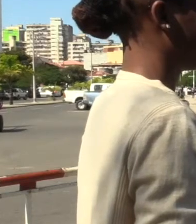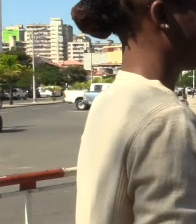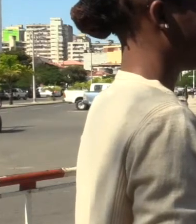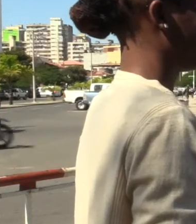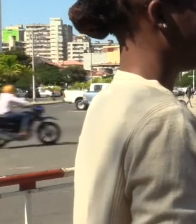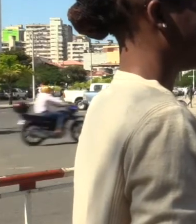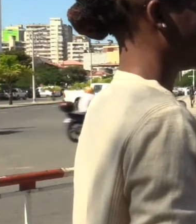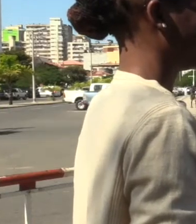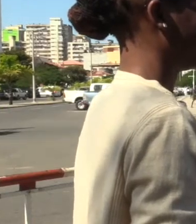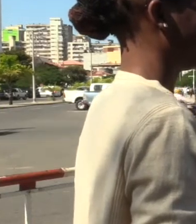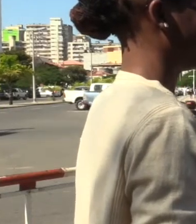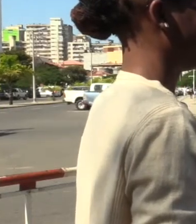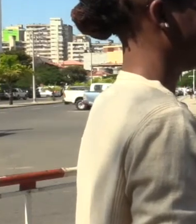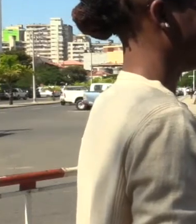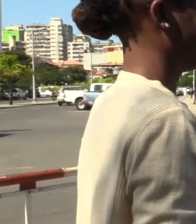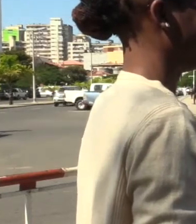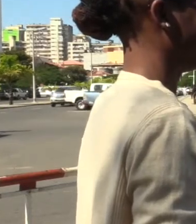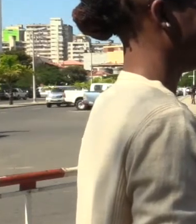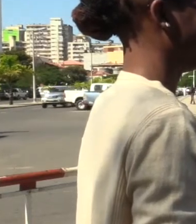Dor de estômago.